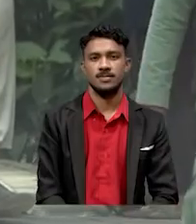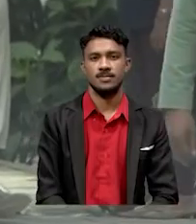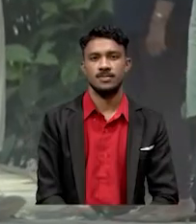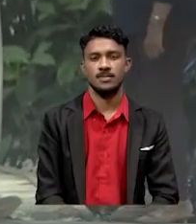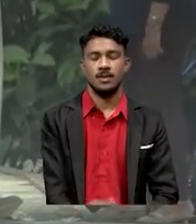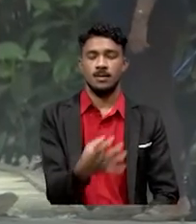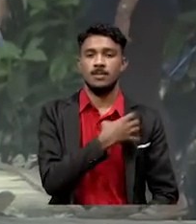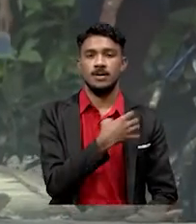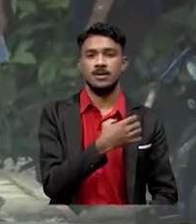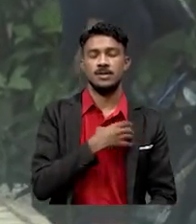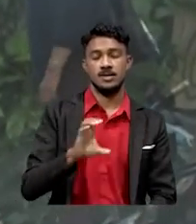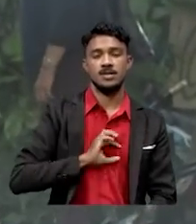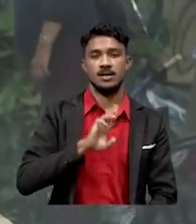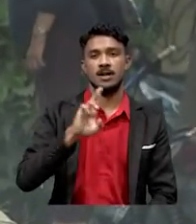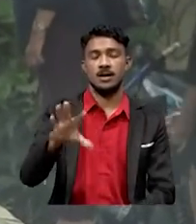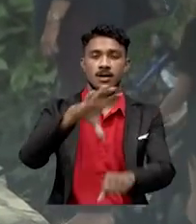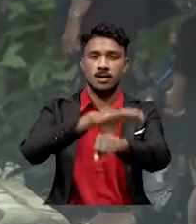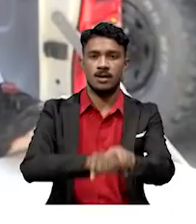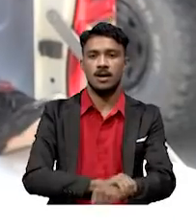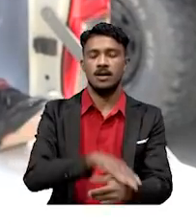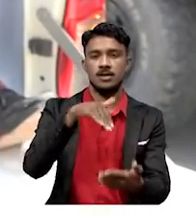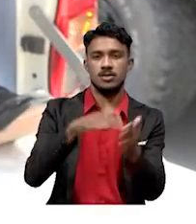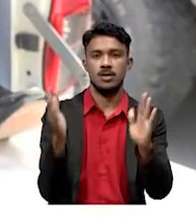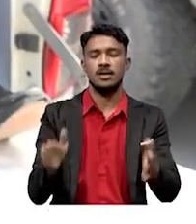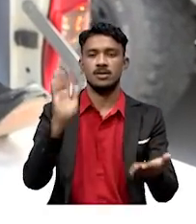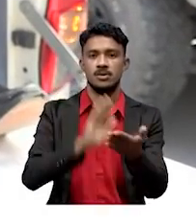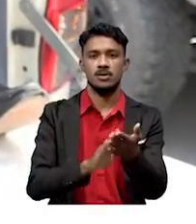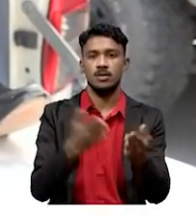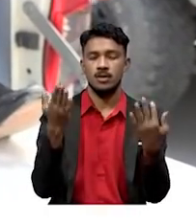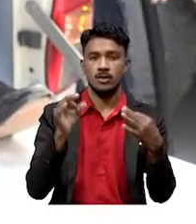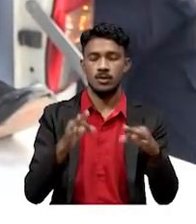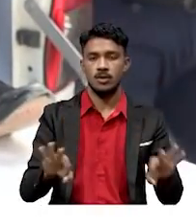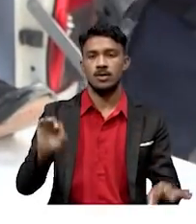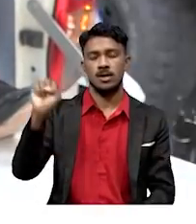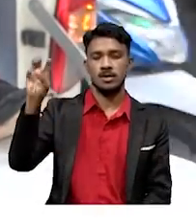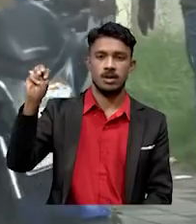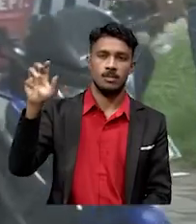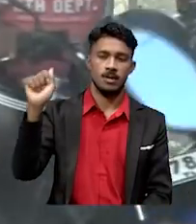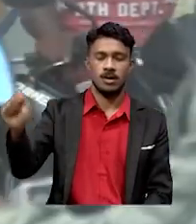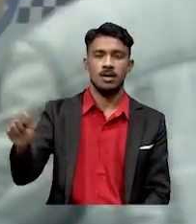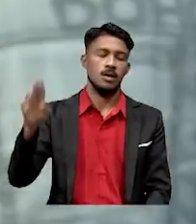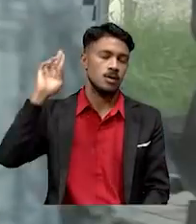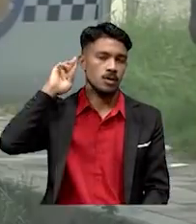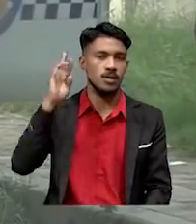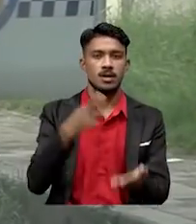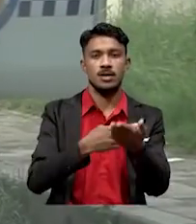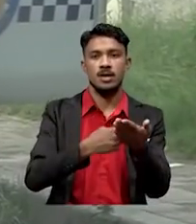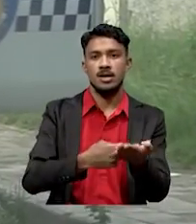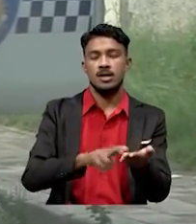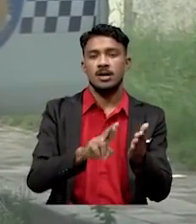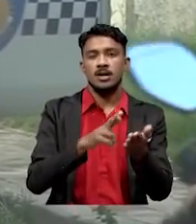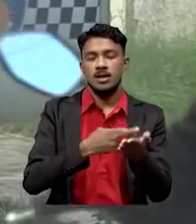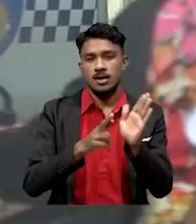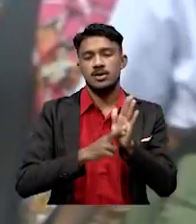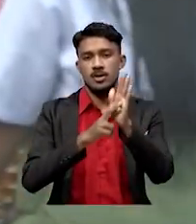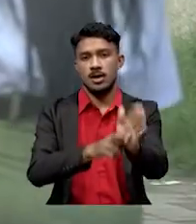Penitele Squadra Cristo Rei detém estudante finalista ensino secundário Sirané, a foi enrola resultado exame nacional e a sábado,